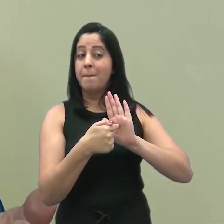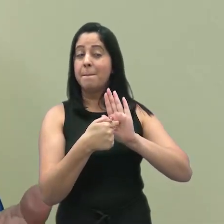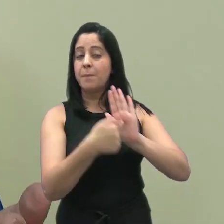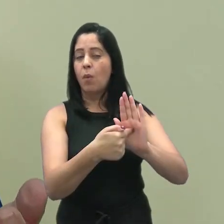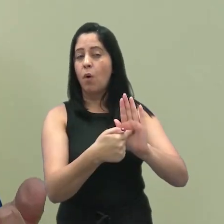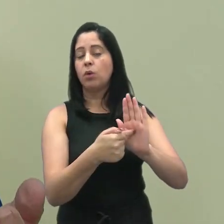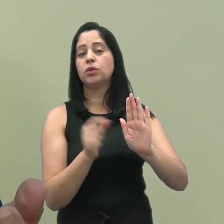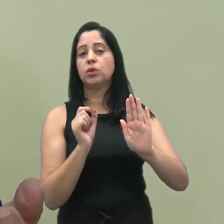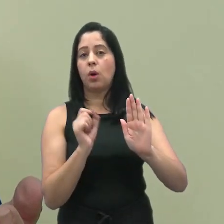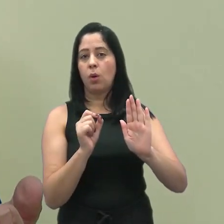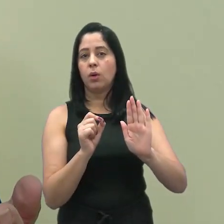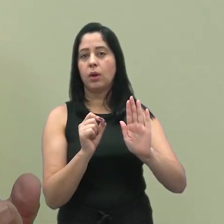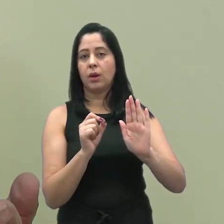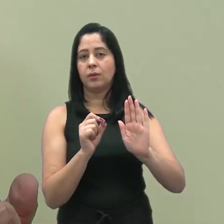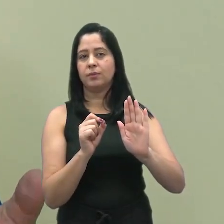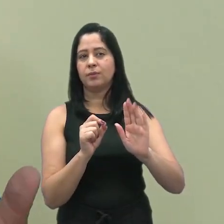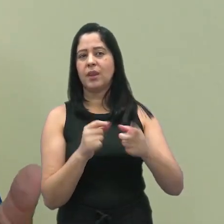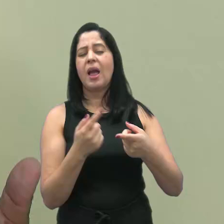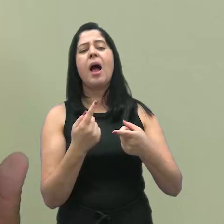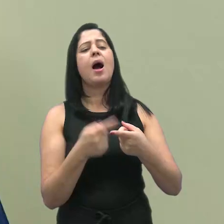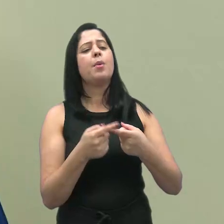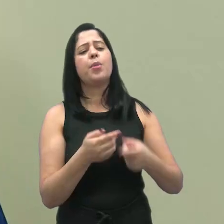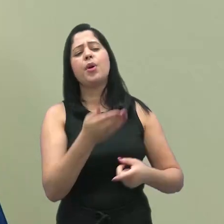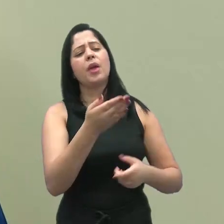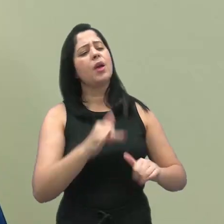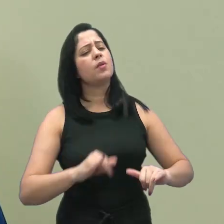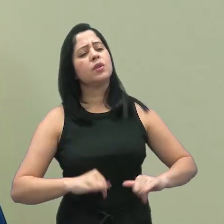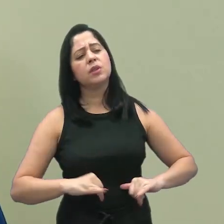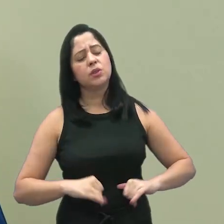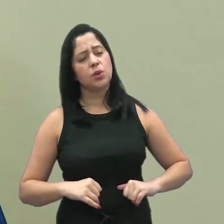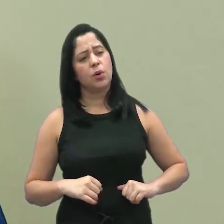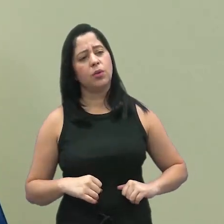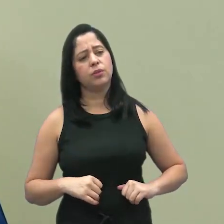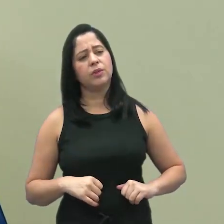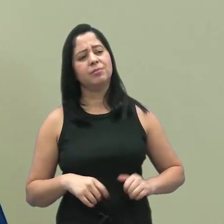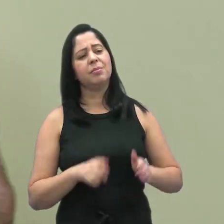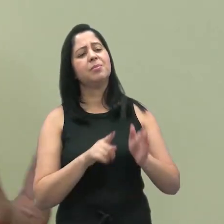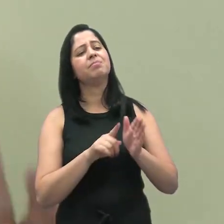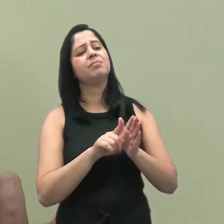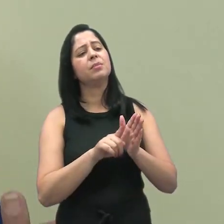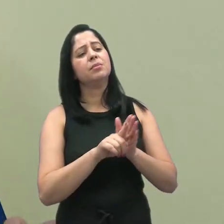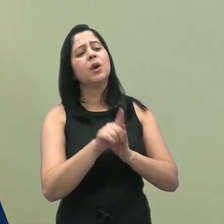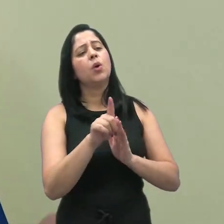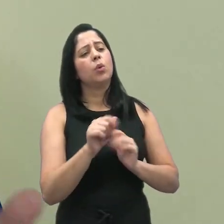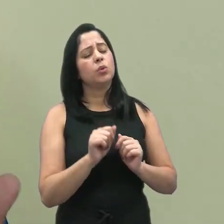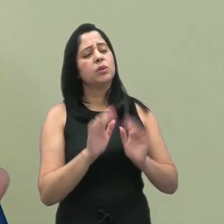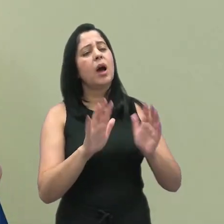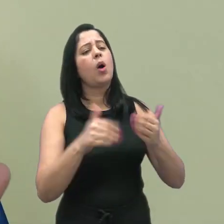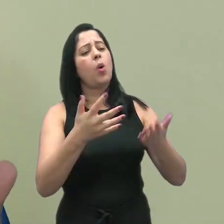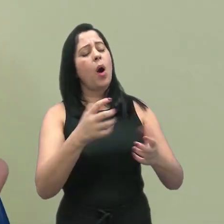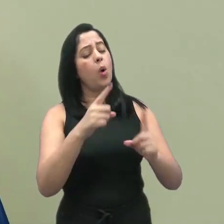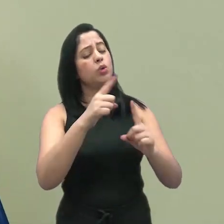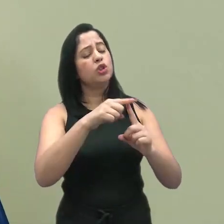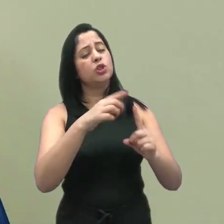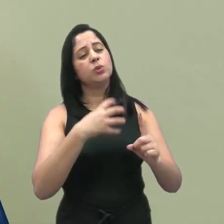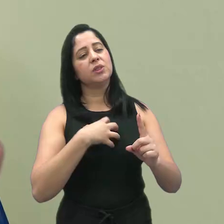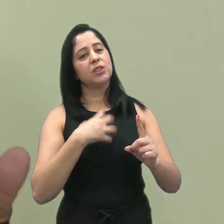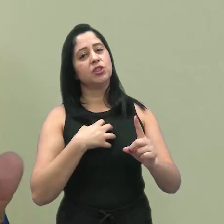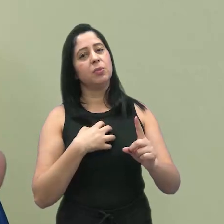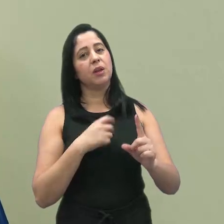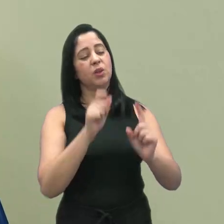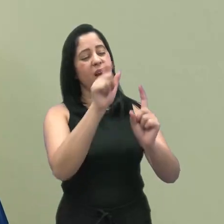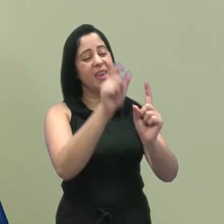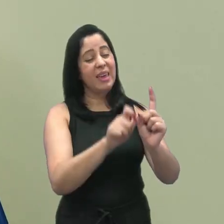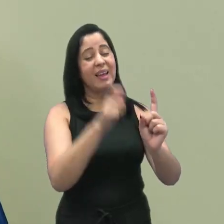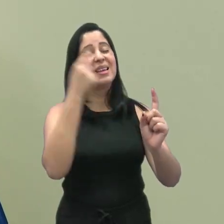o enlutado por que ele está daquele jeito, quais os sentimentos que vão aflorando. Ele vai perceber